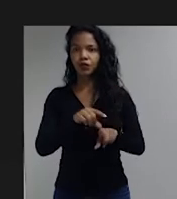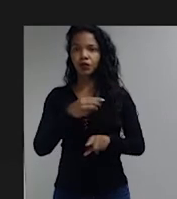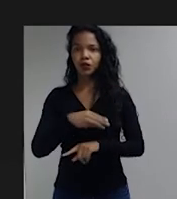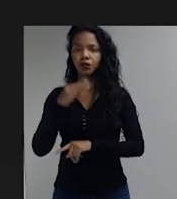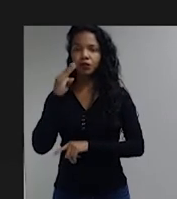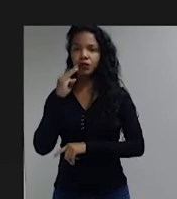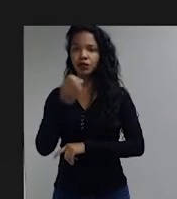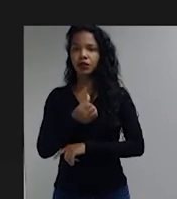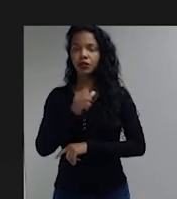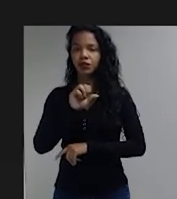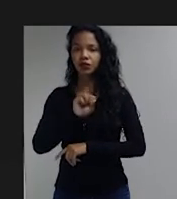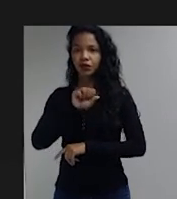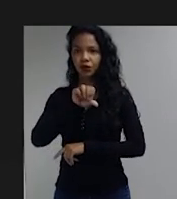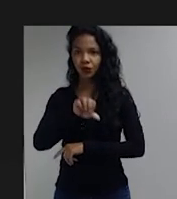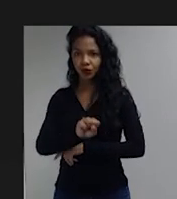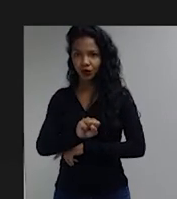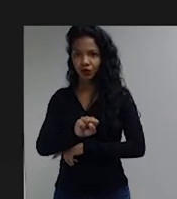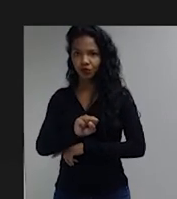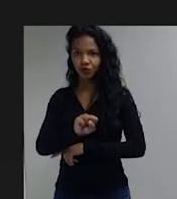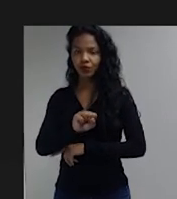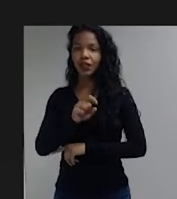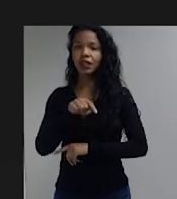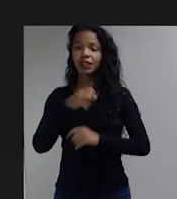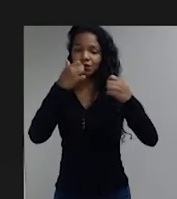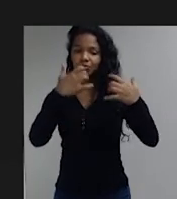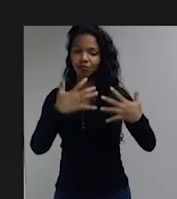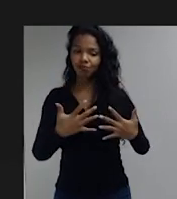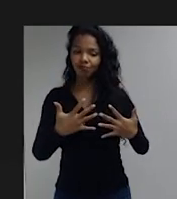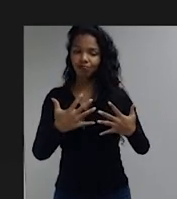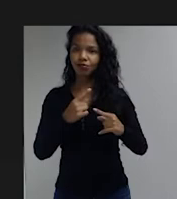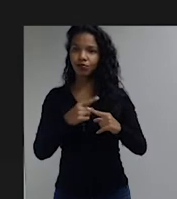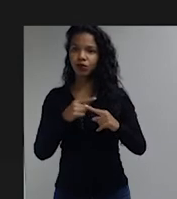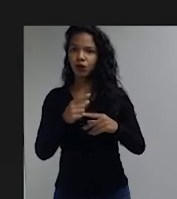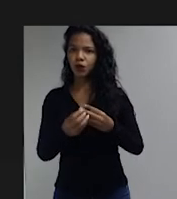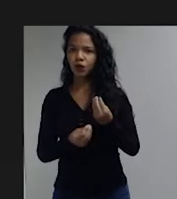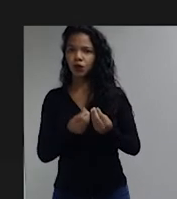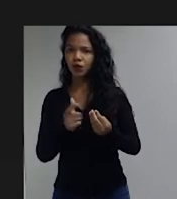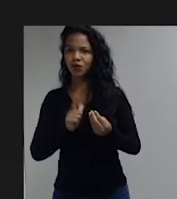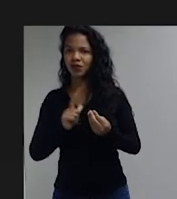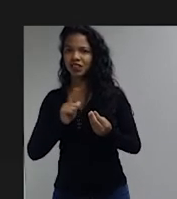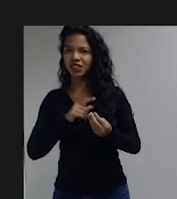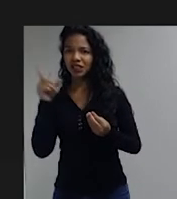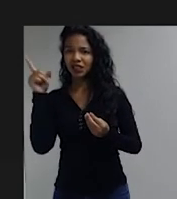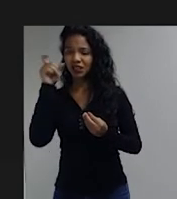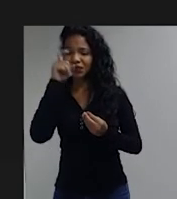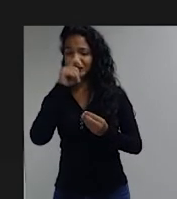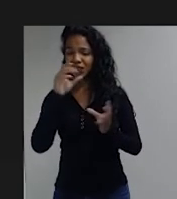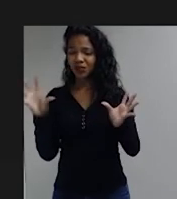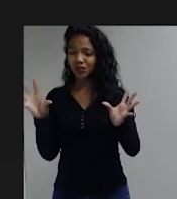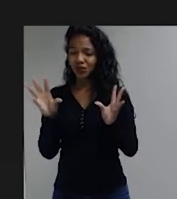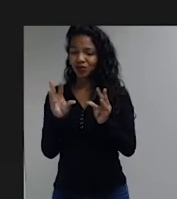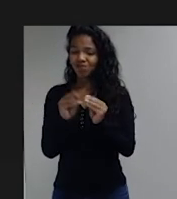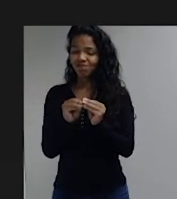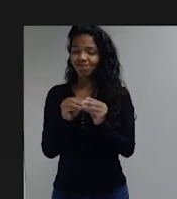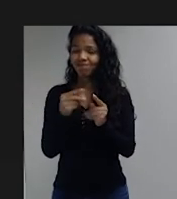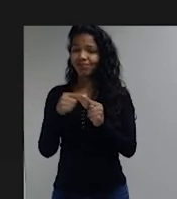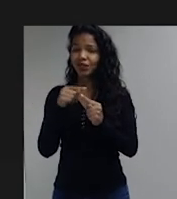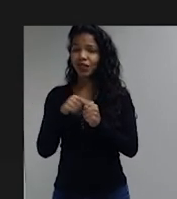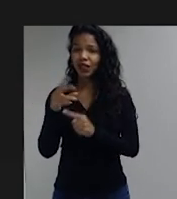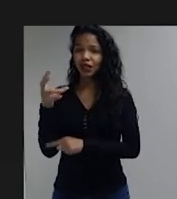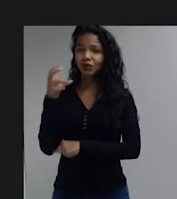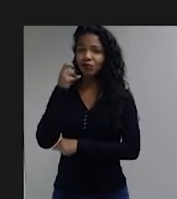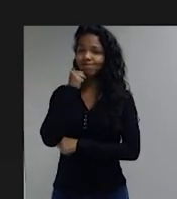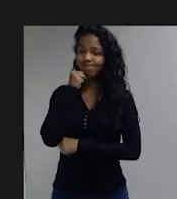ainda que entram na comunhão os frutos dos bens comuns ou dos particulares de cada cônjuge auferidos na Constância do